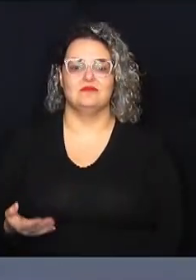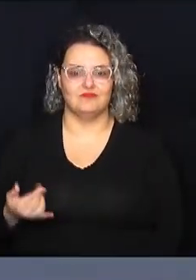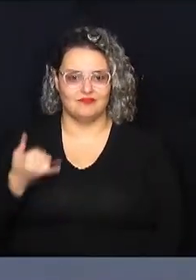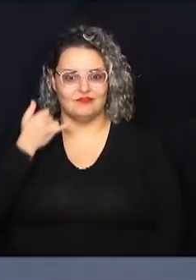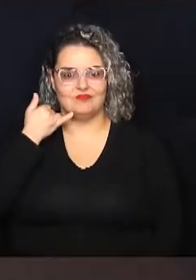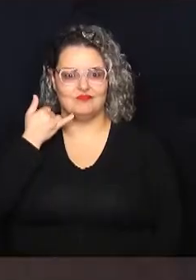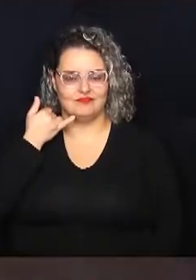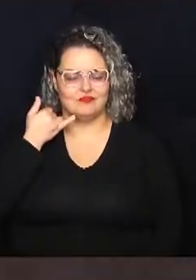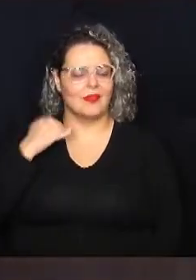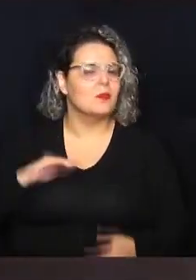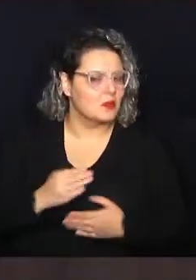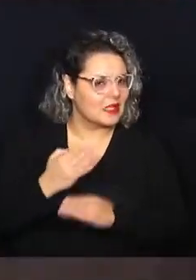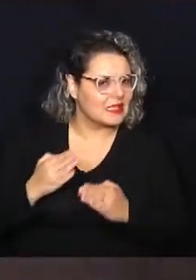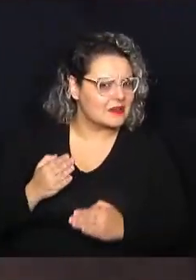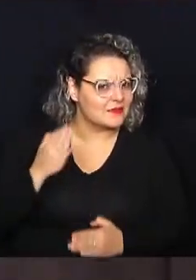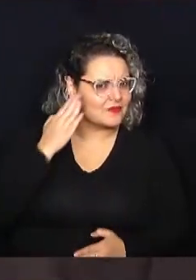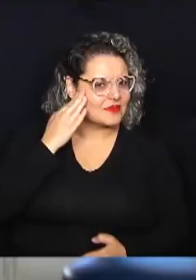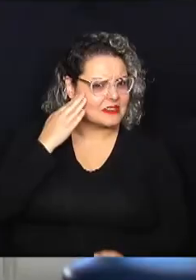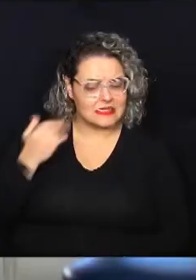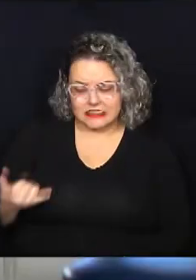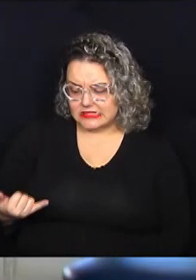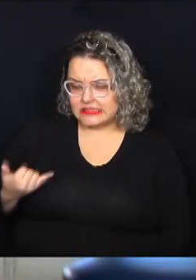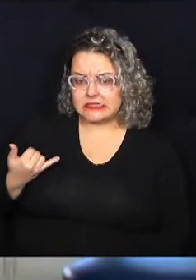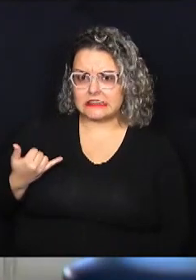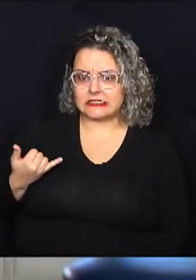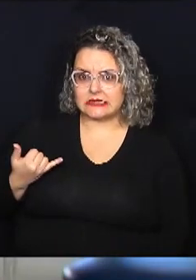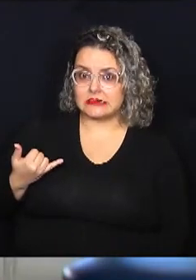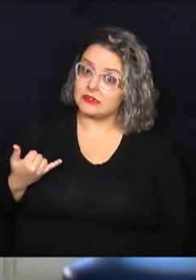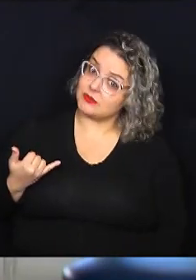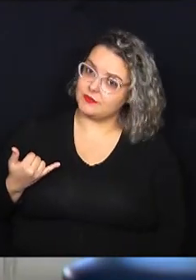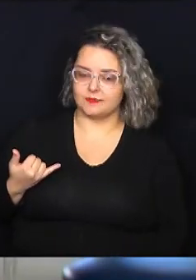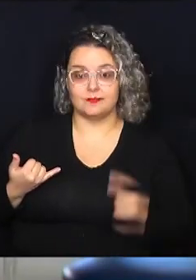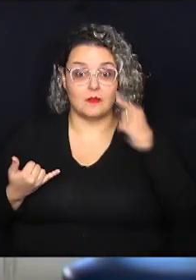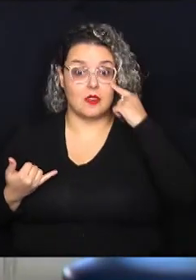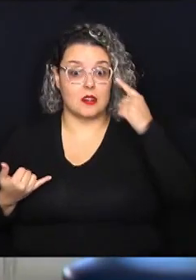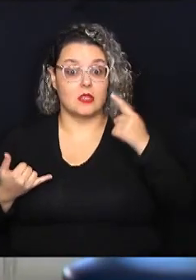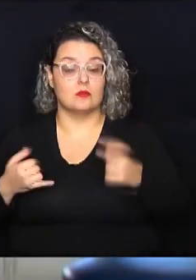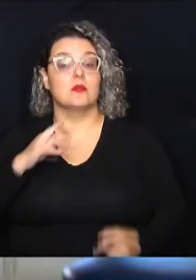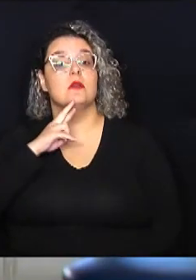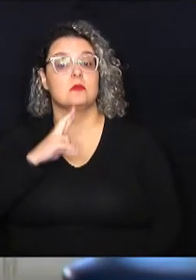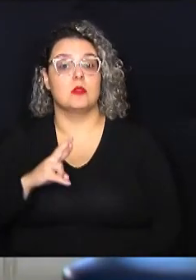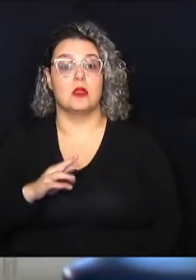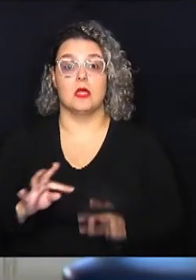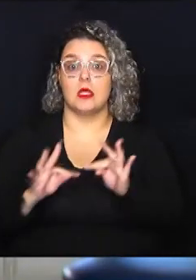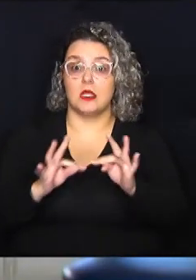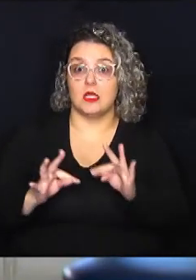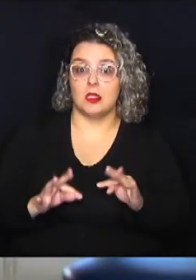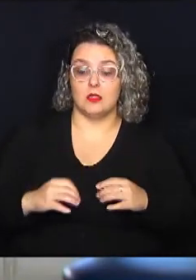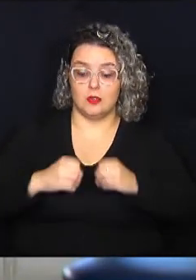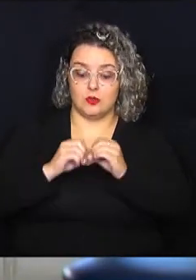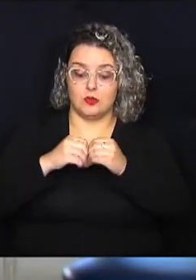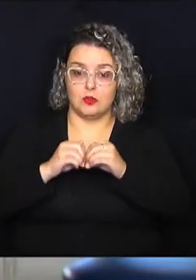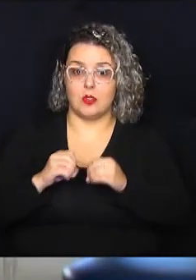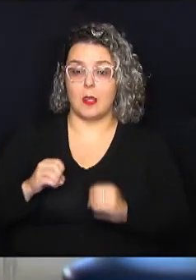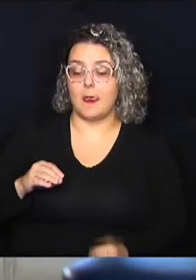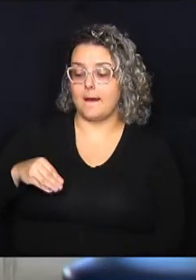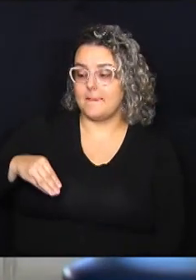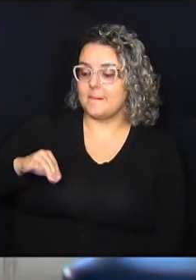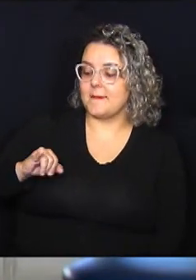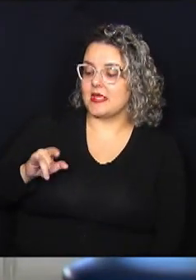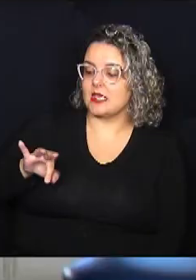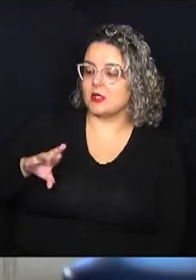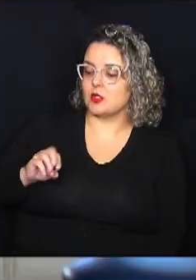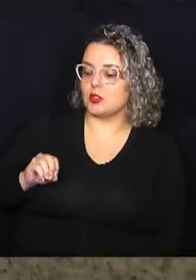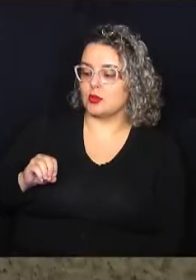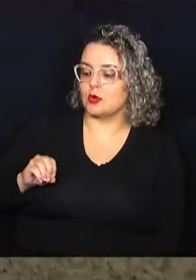bactérias pode ter em uma tela de celular pensando nessa resposta a técnica do laboratório de microbiologia da PUC